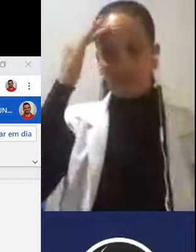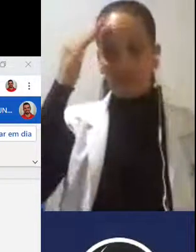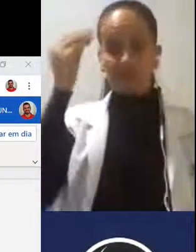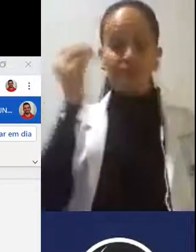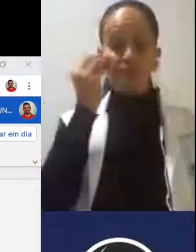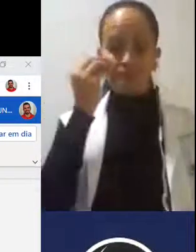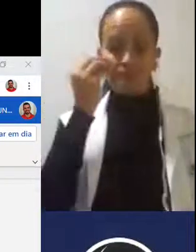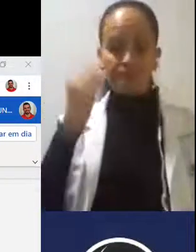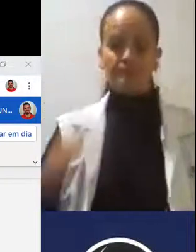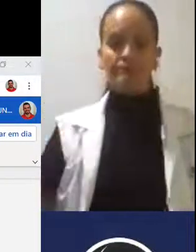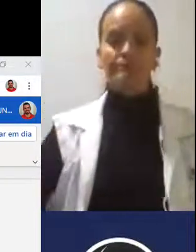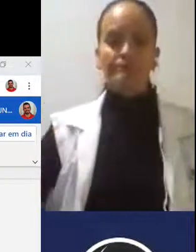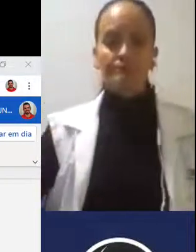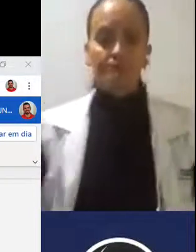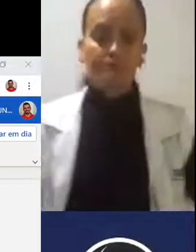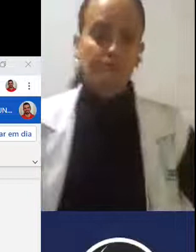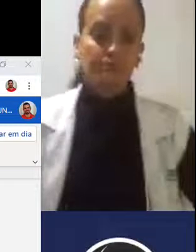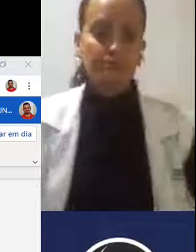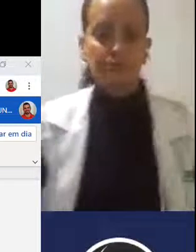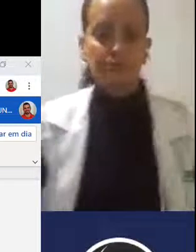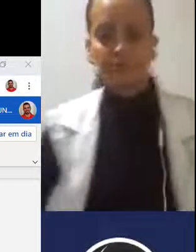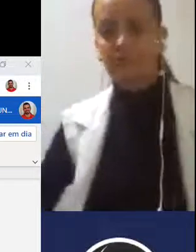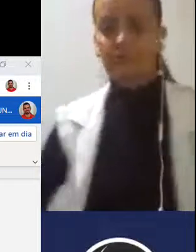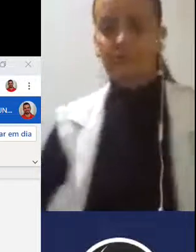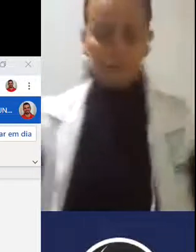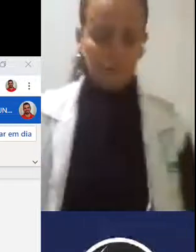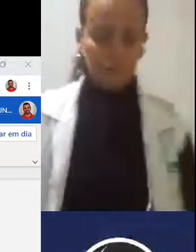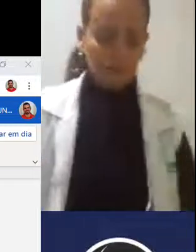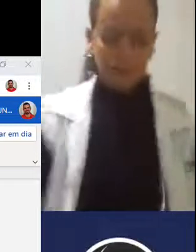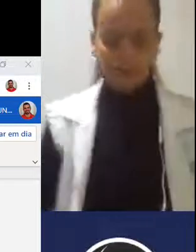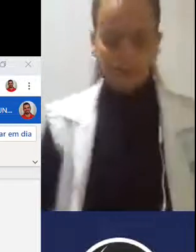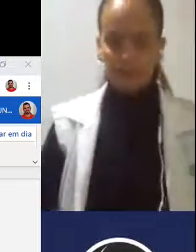Então, vou aqui pegar com vocês a imagem. Então, ó,